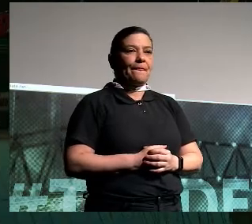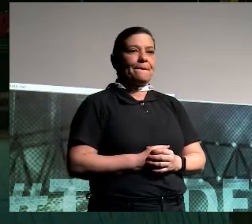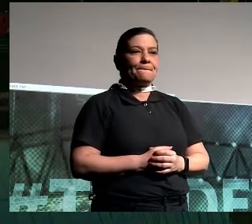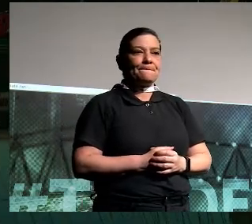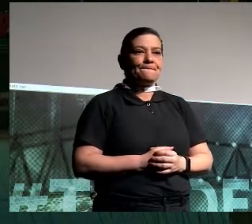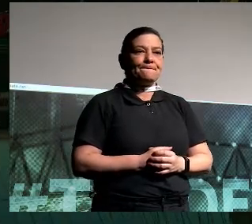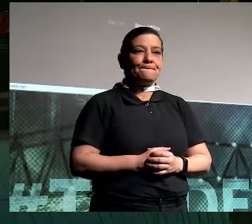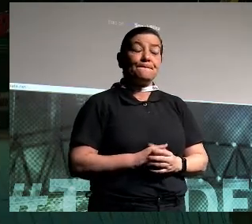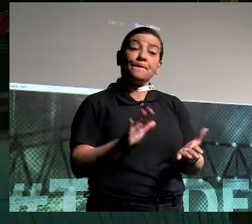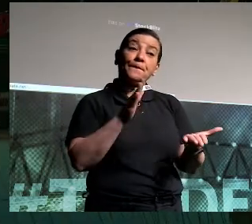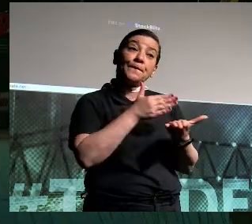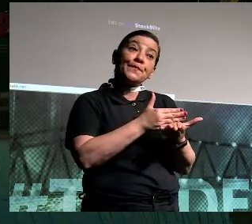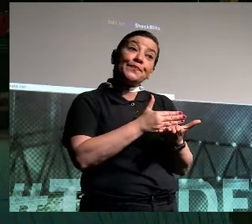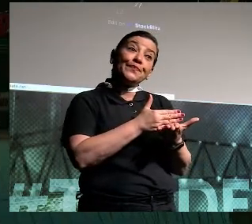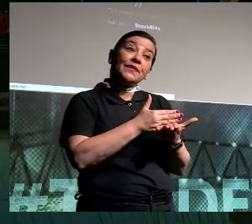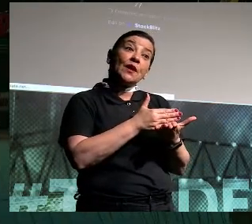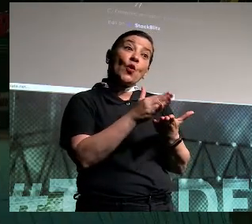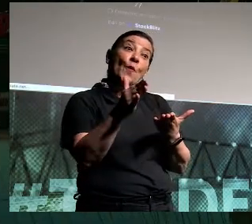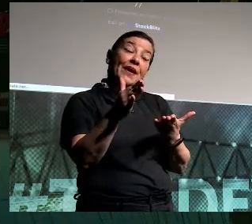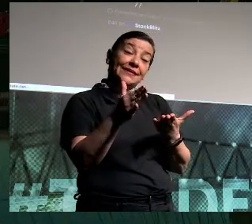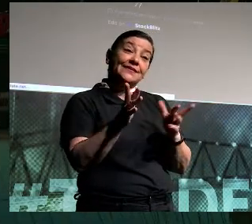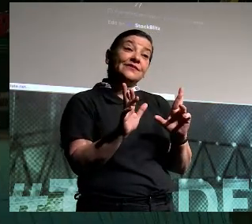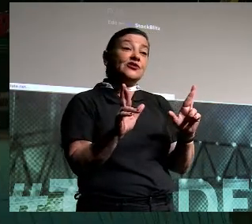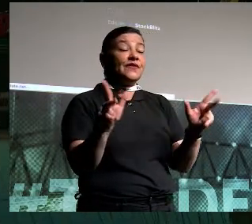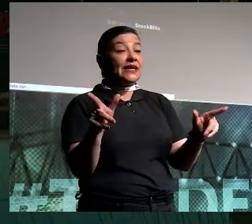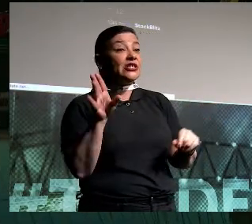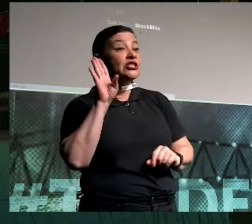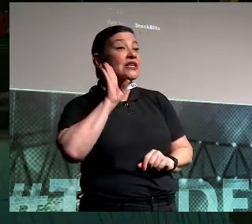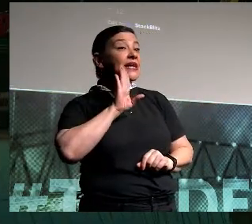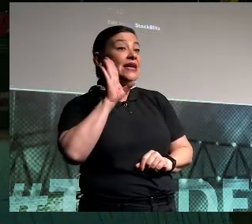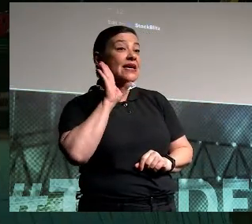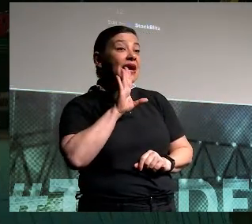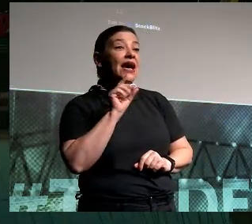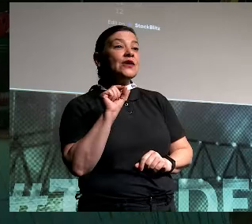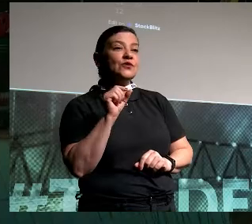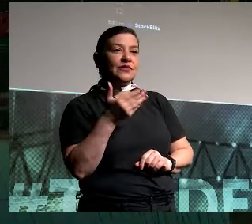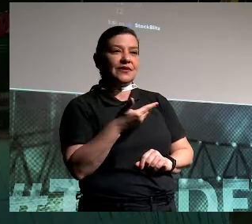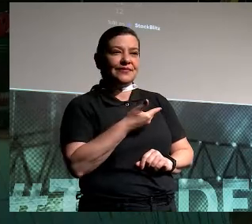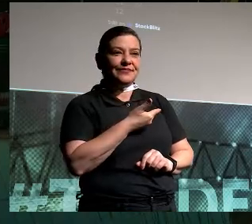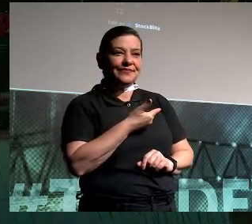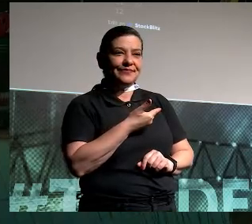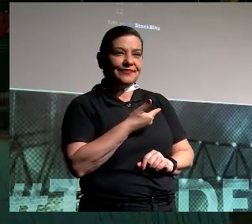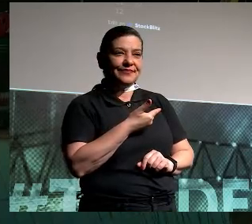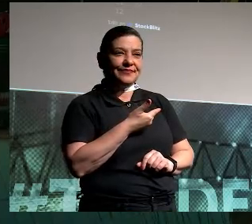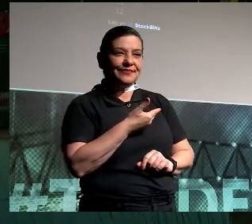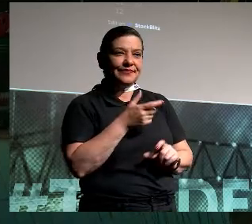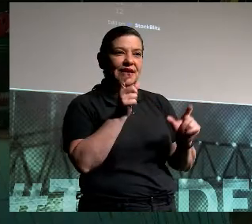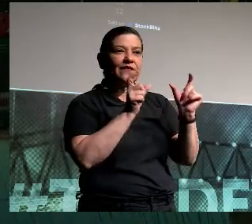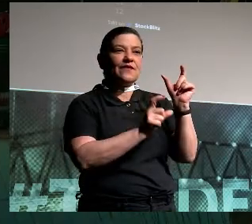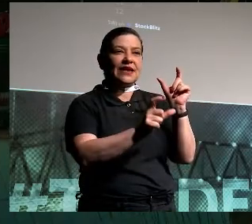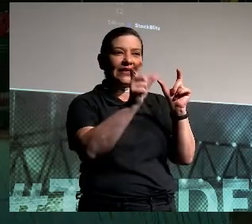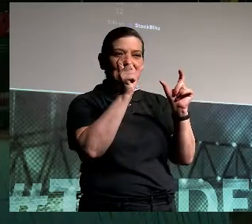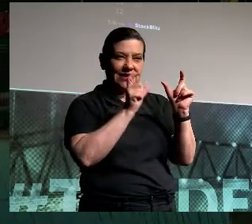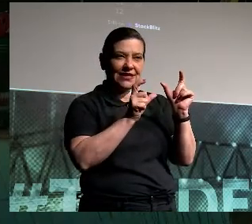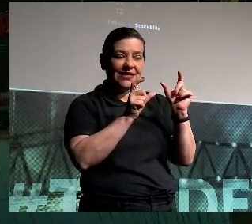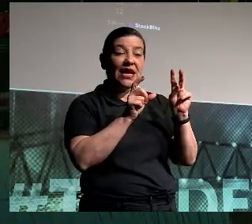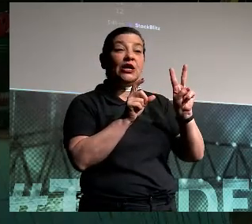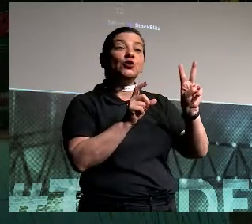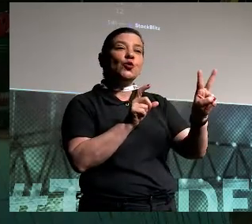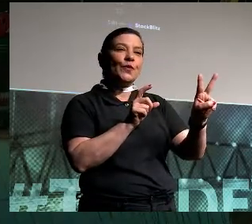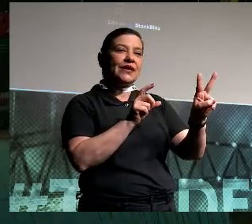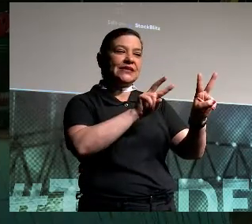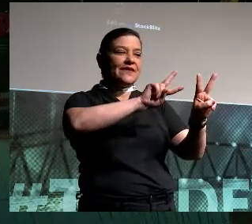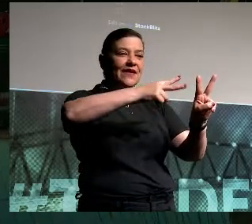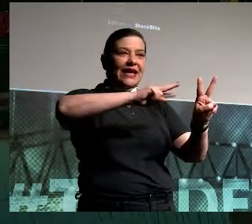Só que daí a gente começa a lidar com coisas mais da hora, coisas mais legais, como uma feature do TypeScript chamada variadic tuples, tuplas